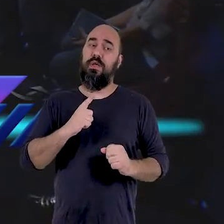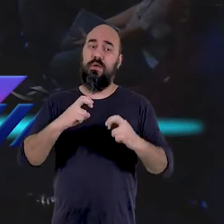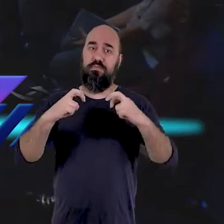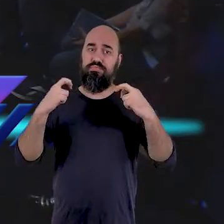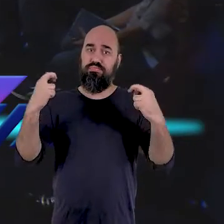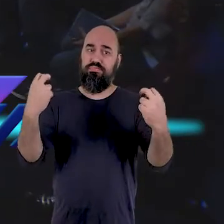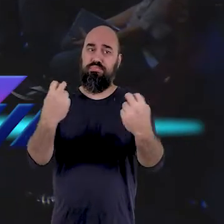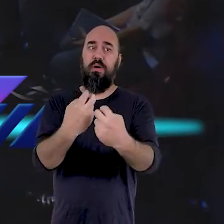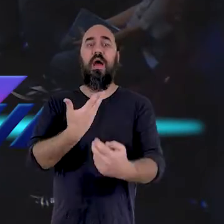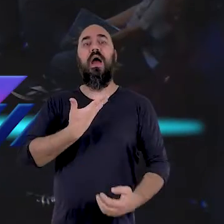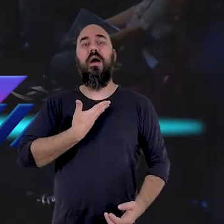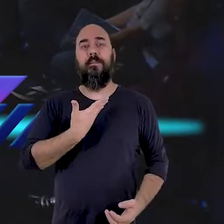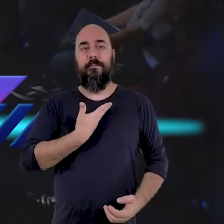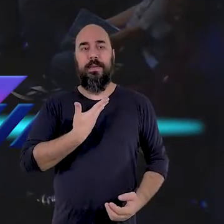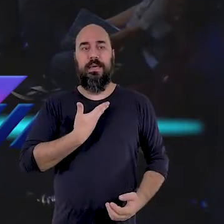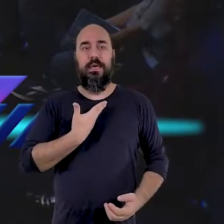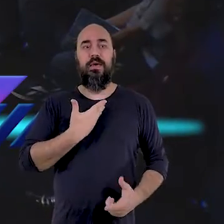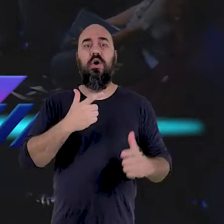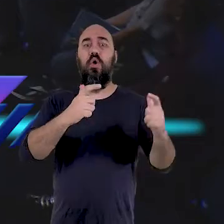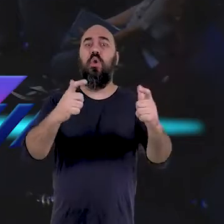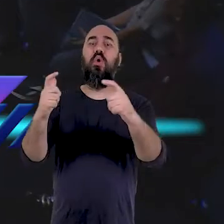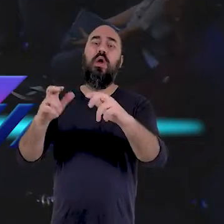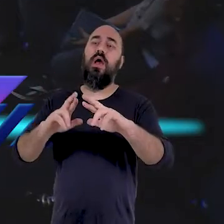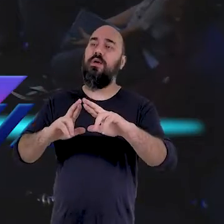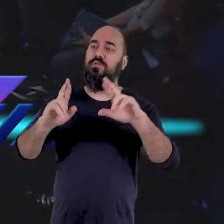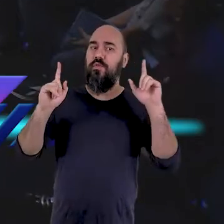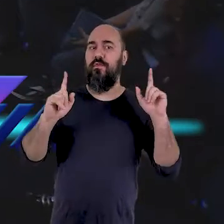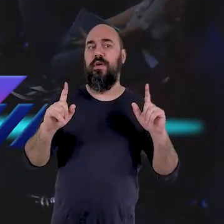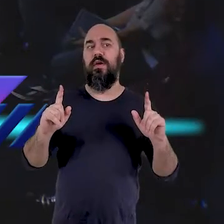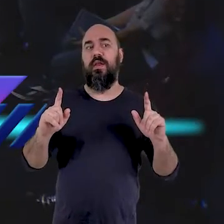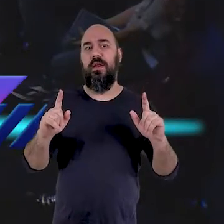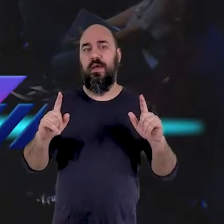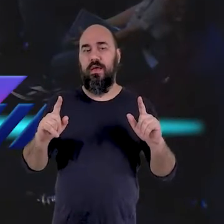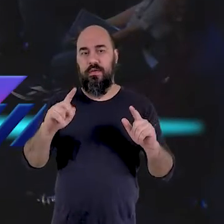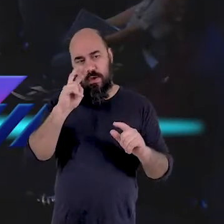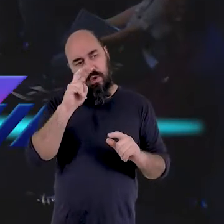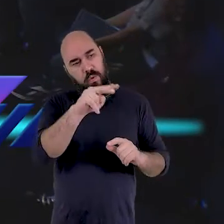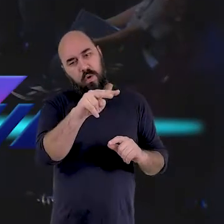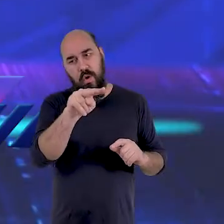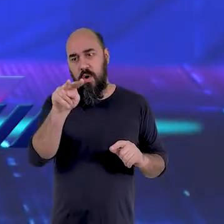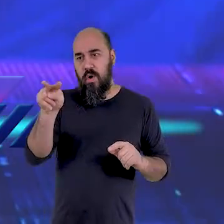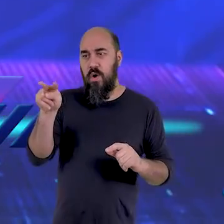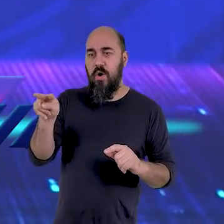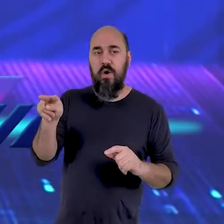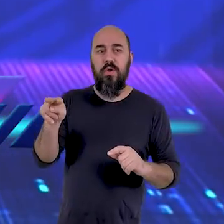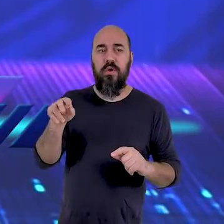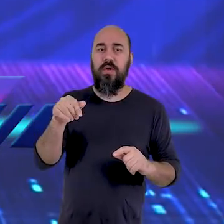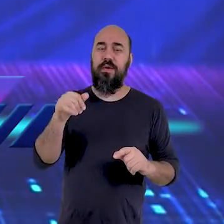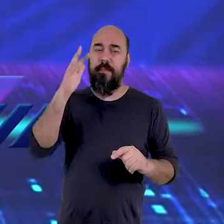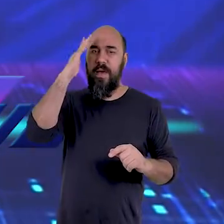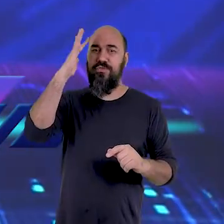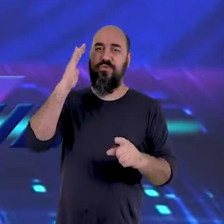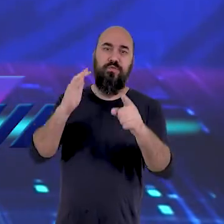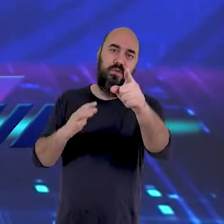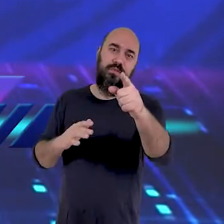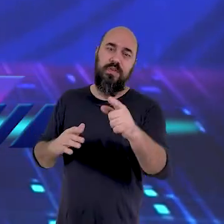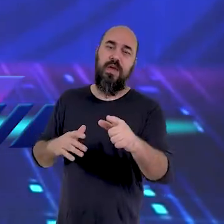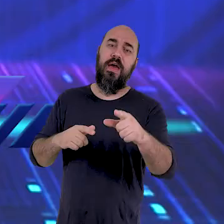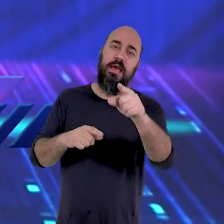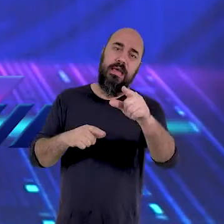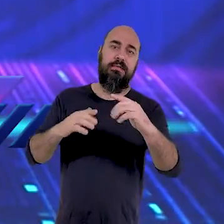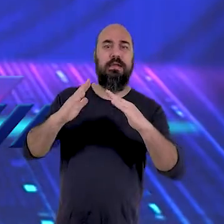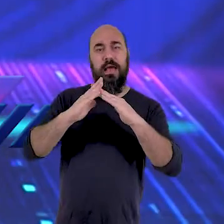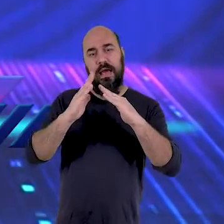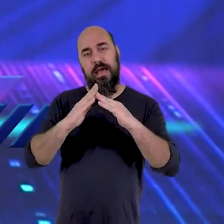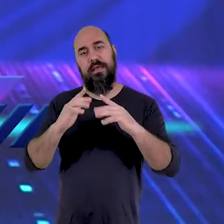amigos e amigas que vêm de diferentes lugares, que fazem parte do programa. Eu olho para eles e imagino você aí na sua casa, no seu trabalho,